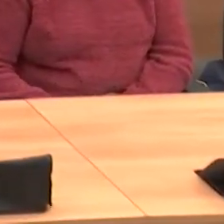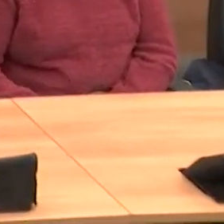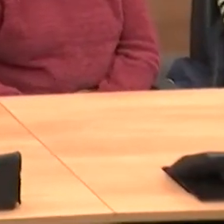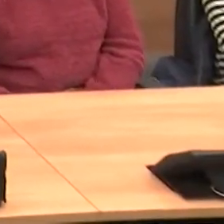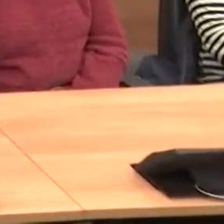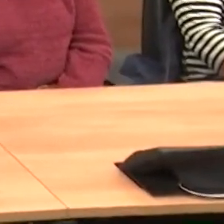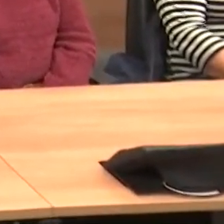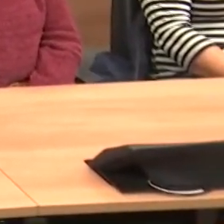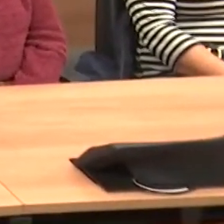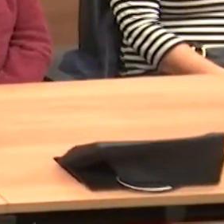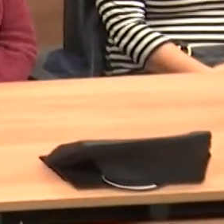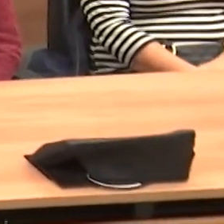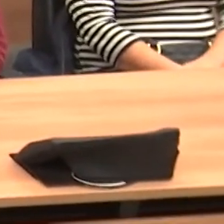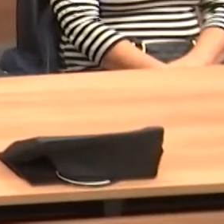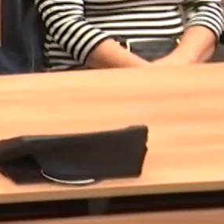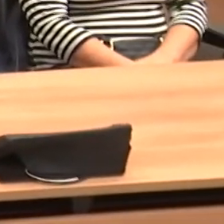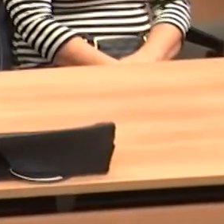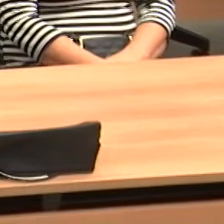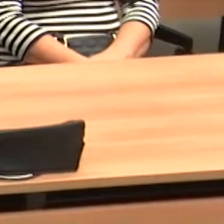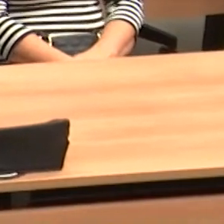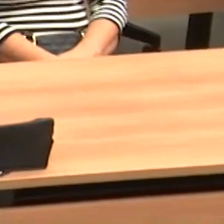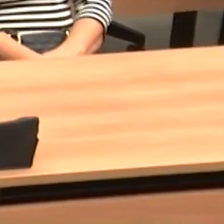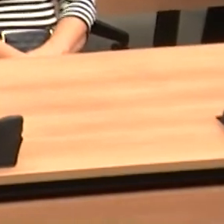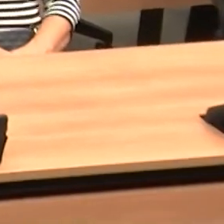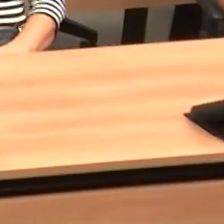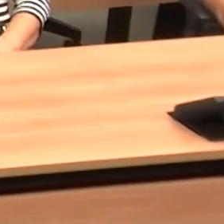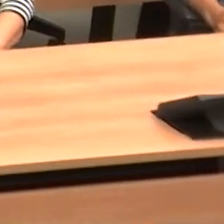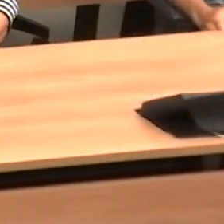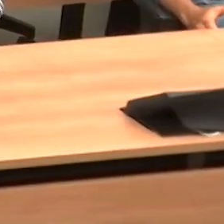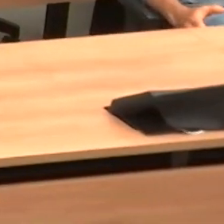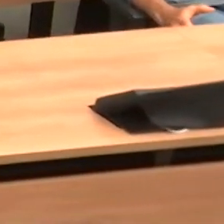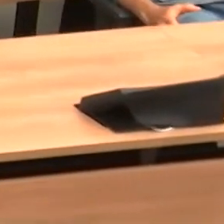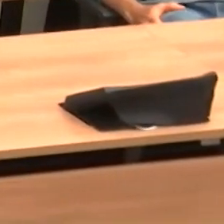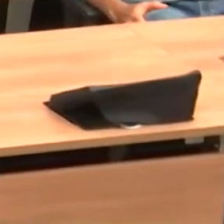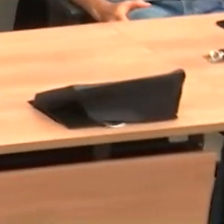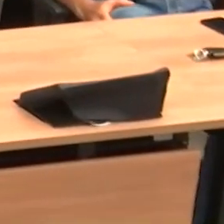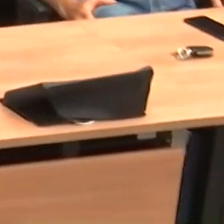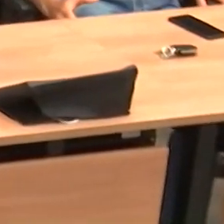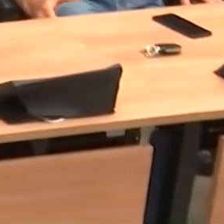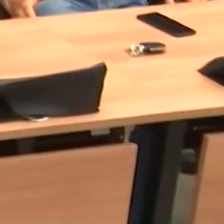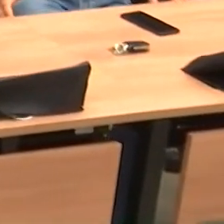os montes que vejo aqui.